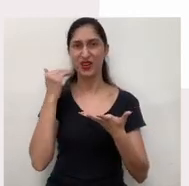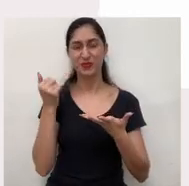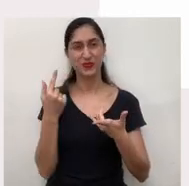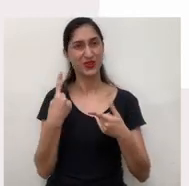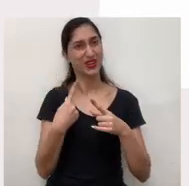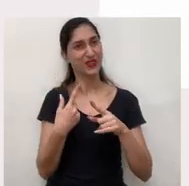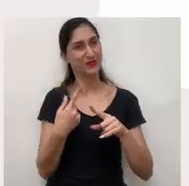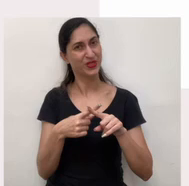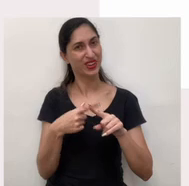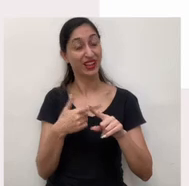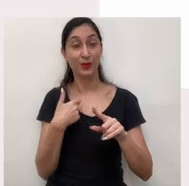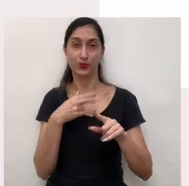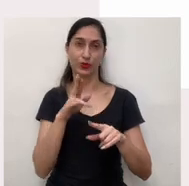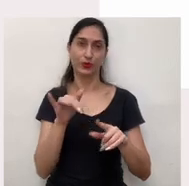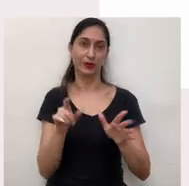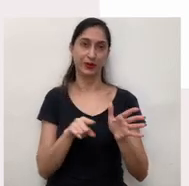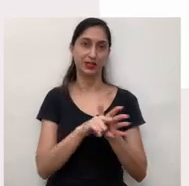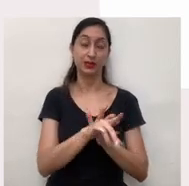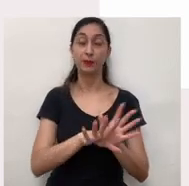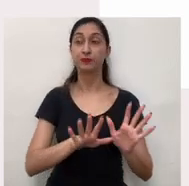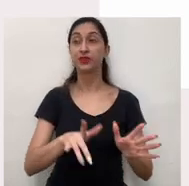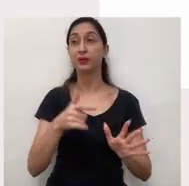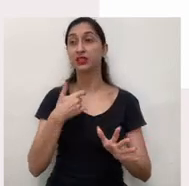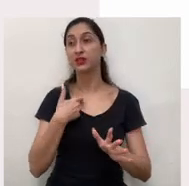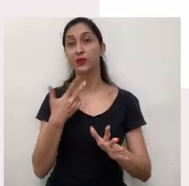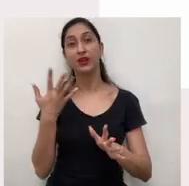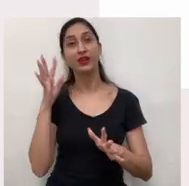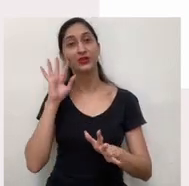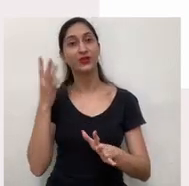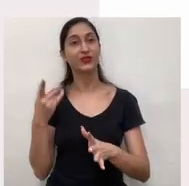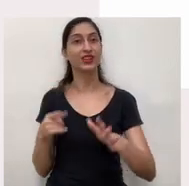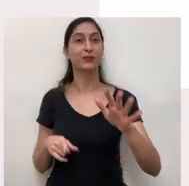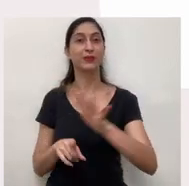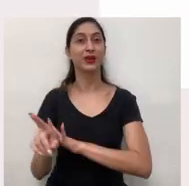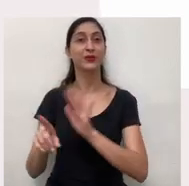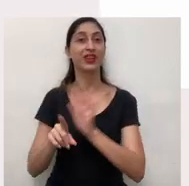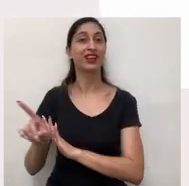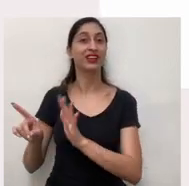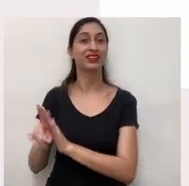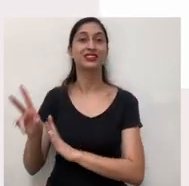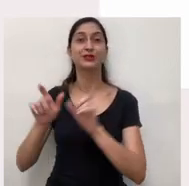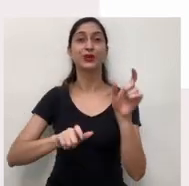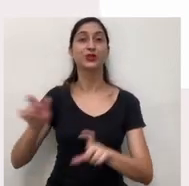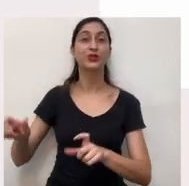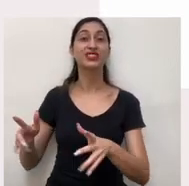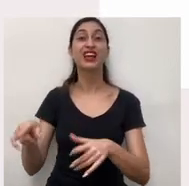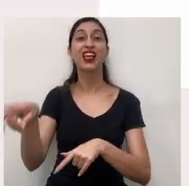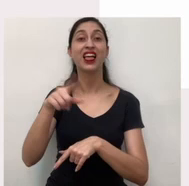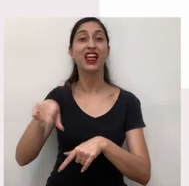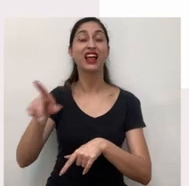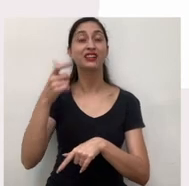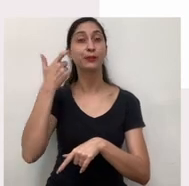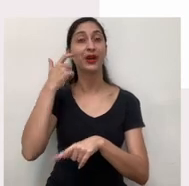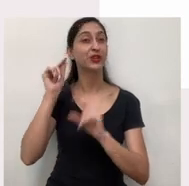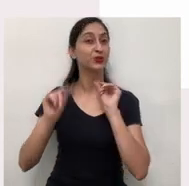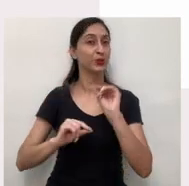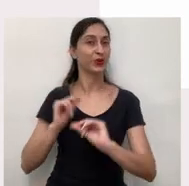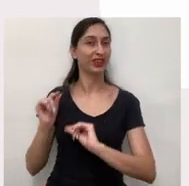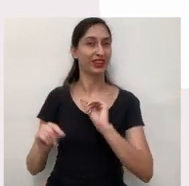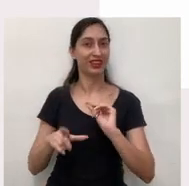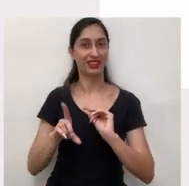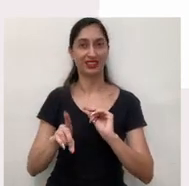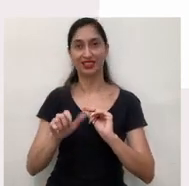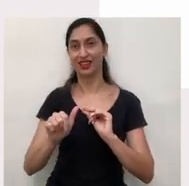essa investigação, mas no momento foi uma investigação justamente sobre essa possibilidade do que essa presença